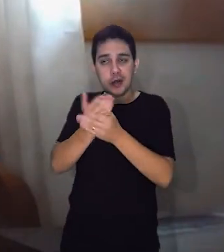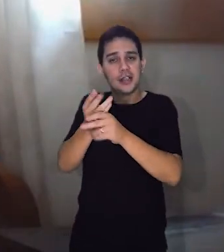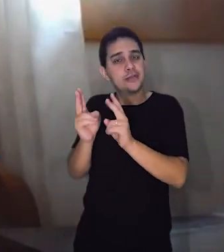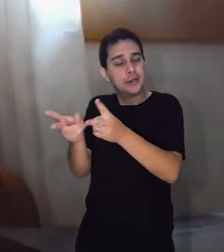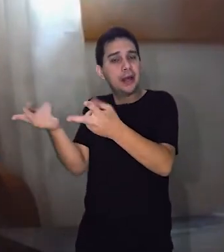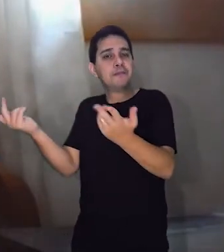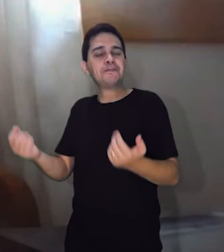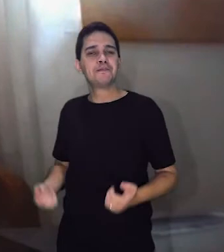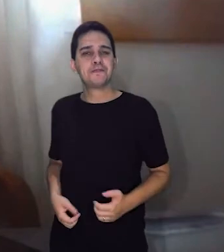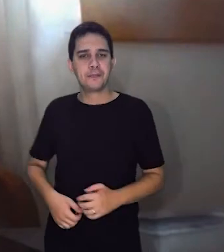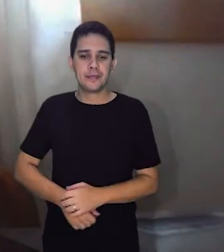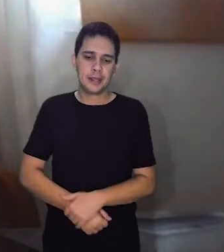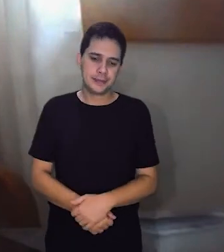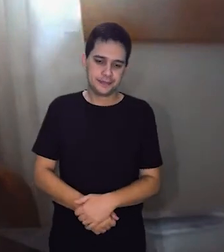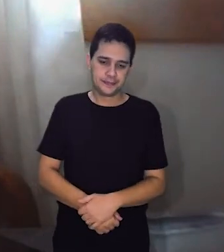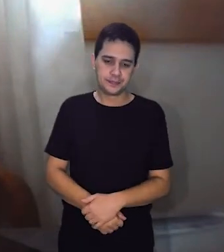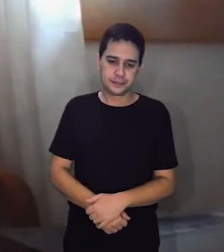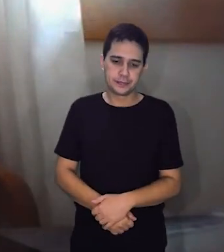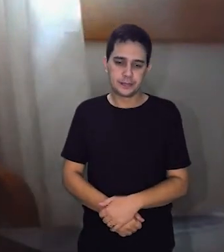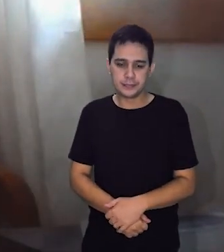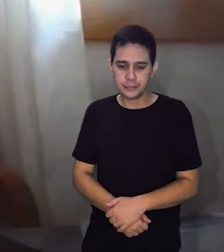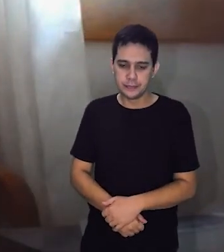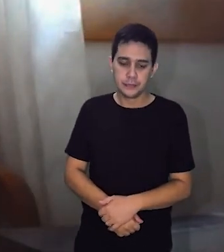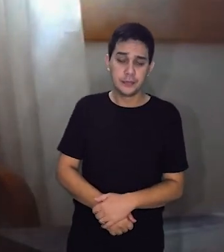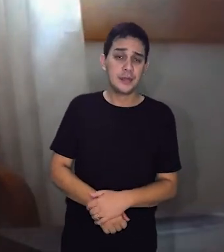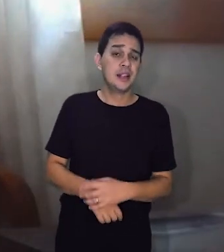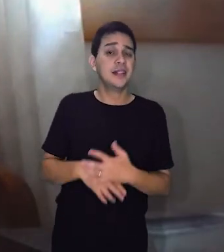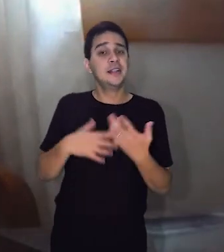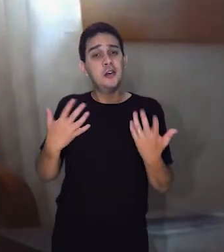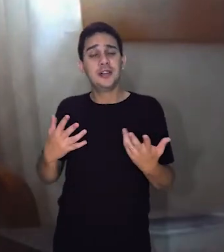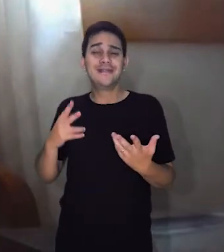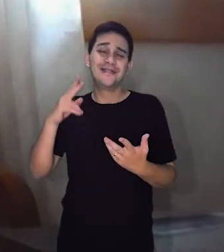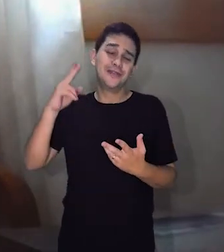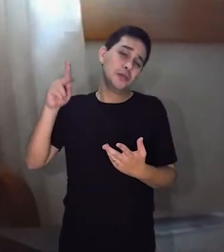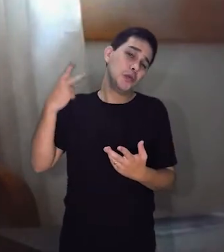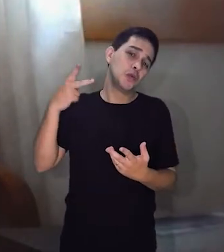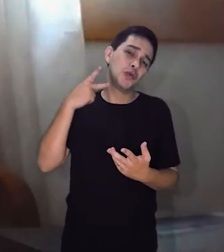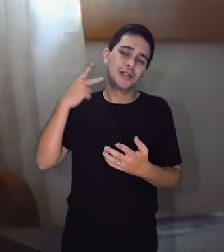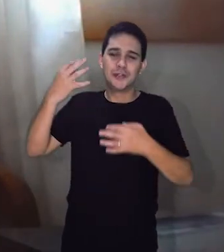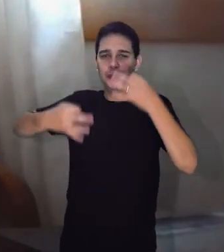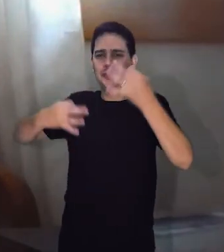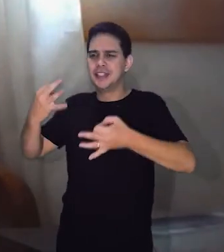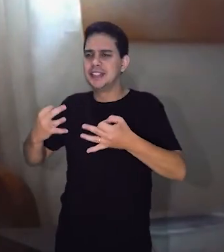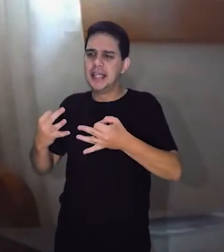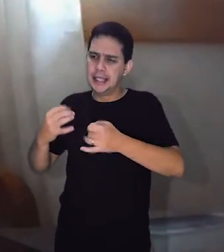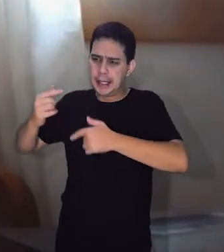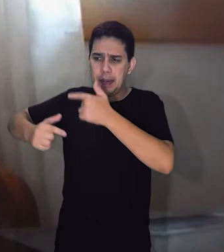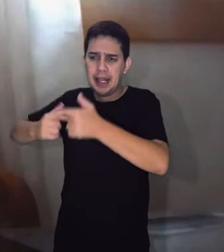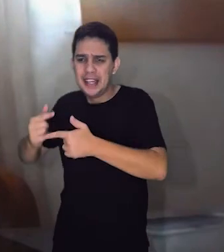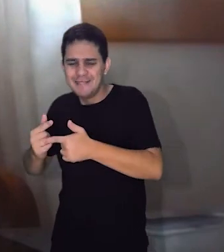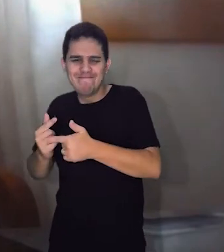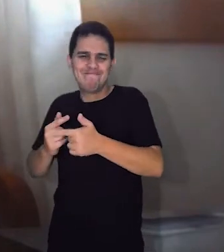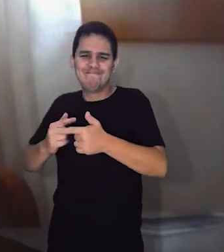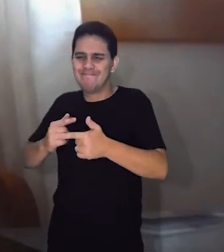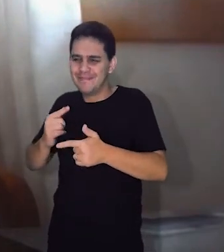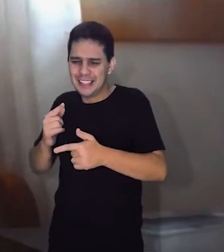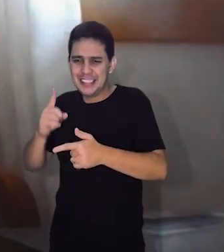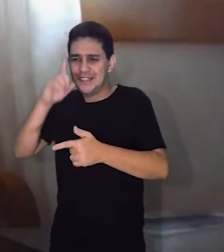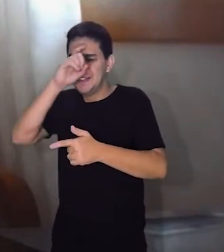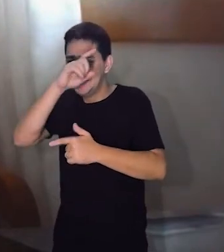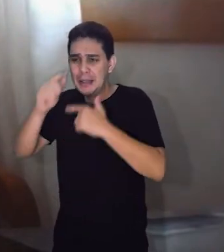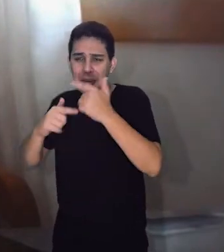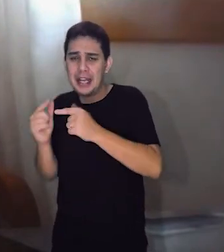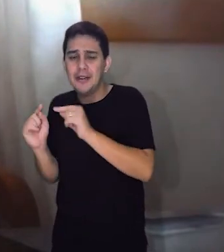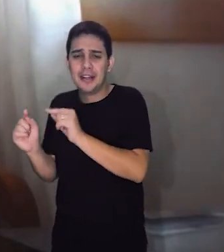no seu dia a dia, né, ele encontra diversas dificuldades quando se trata da erradicação do subregistro.